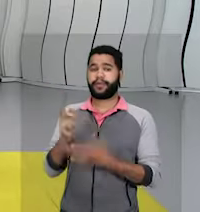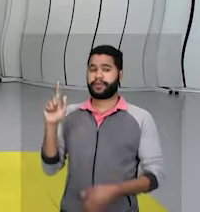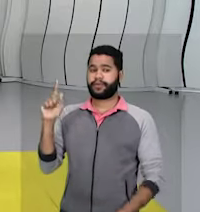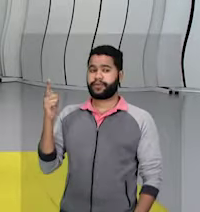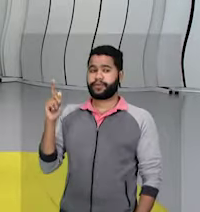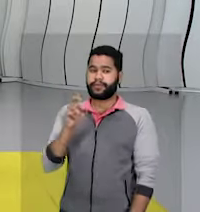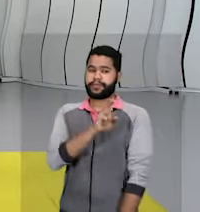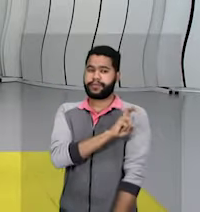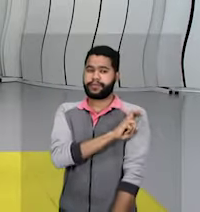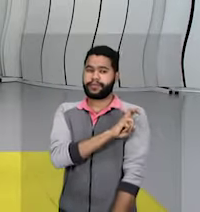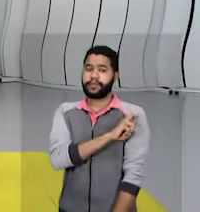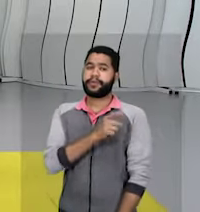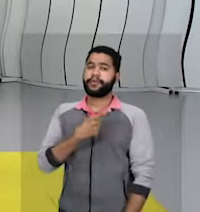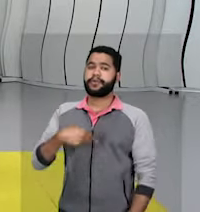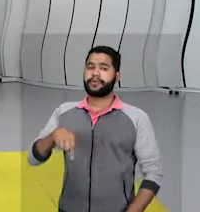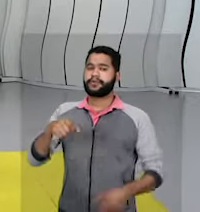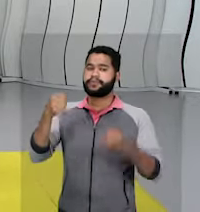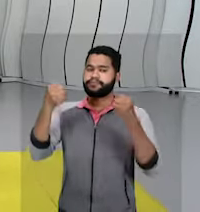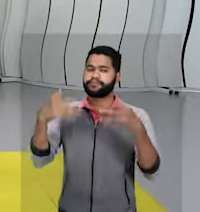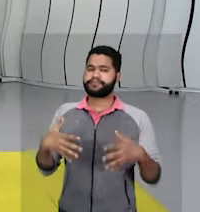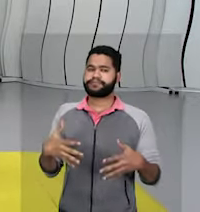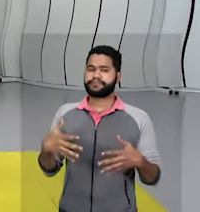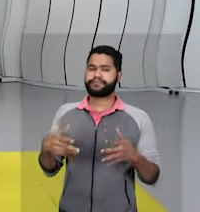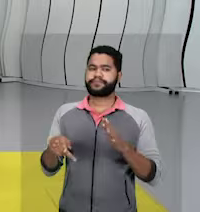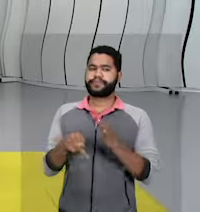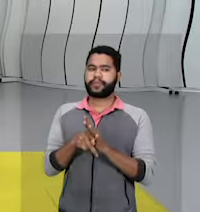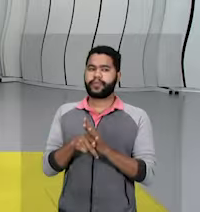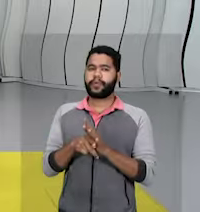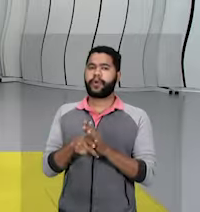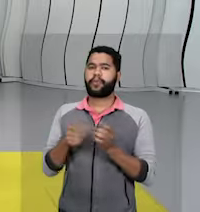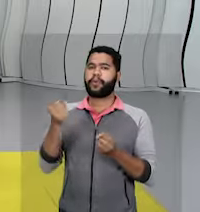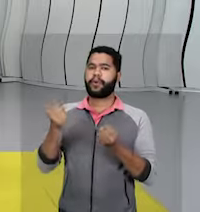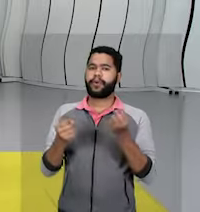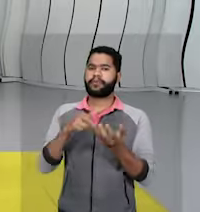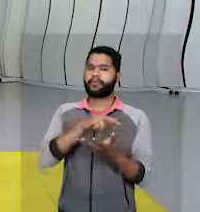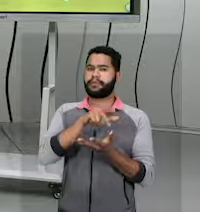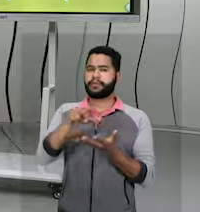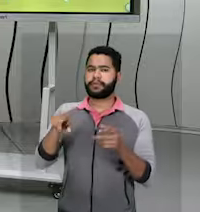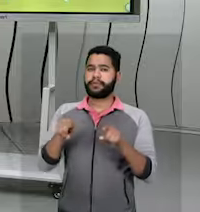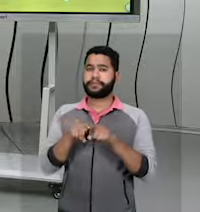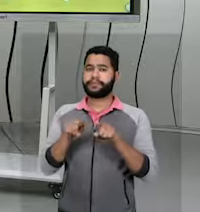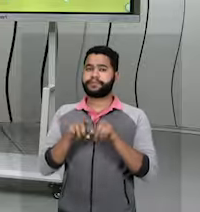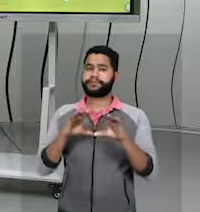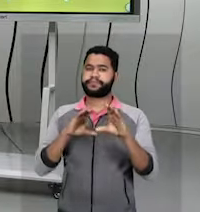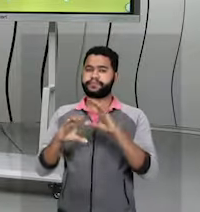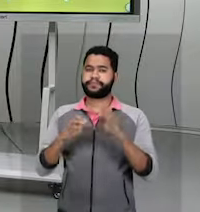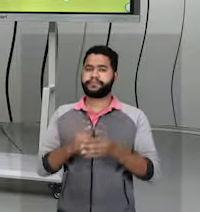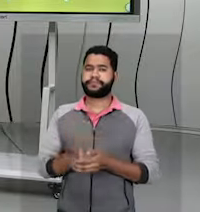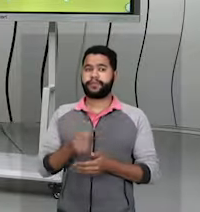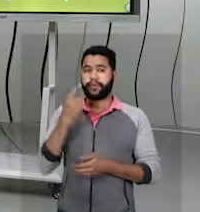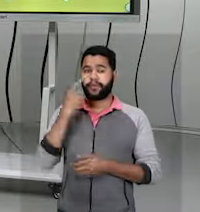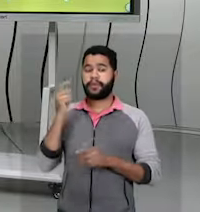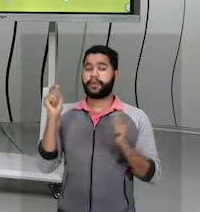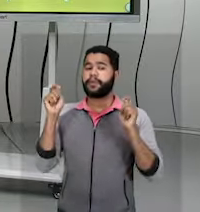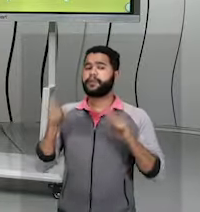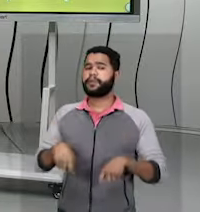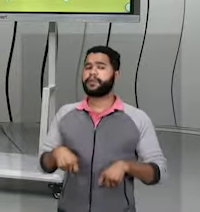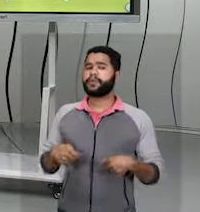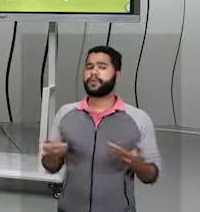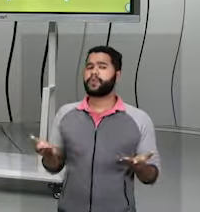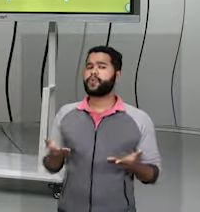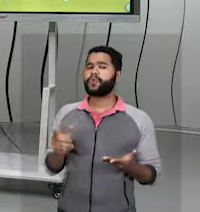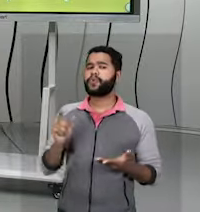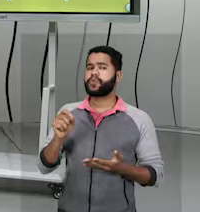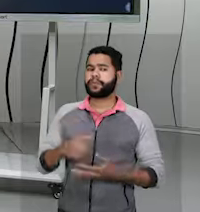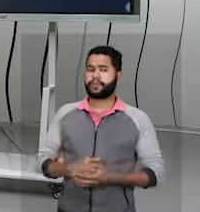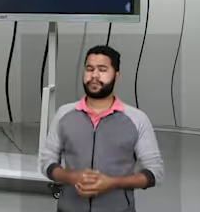5º ano e nós vamos falar sobre transporte e comunicação vamos ver qual é a habilidade que será trabalhada